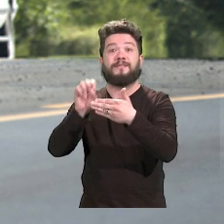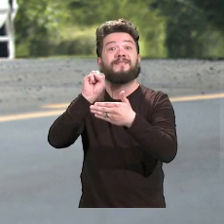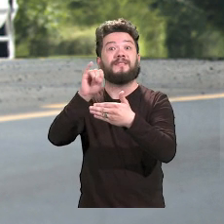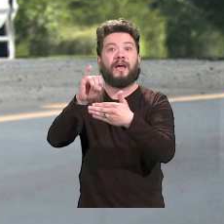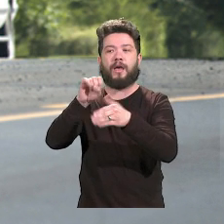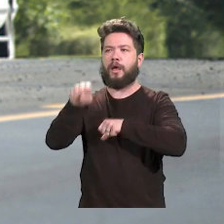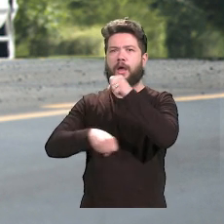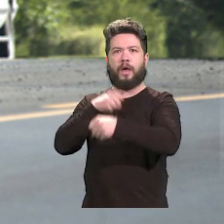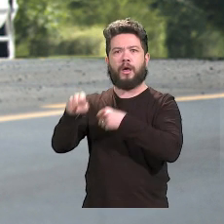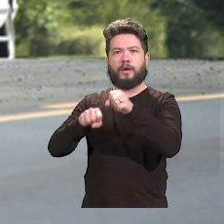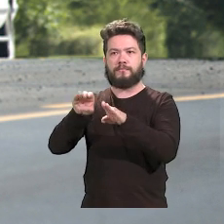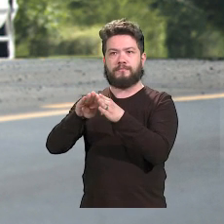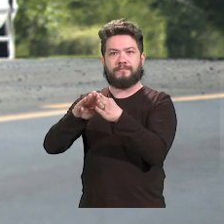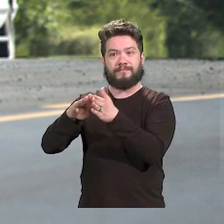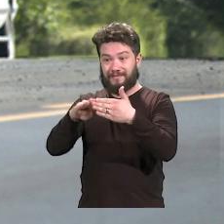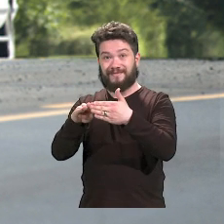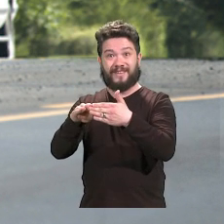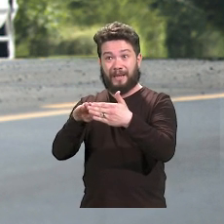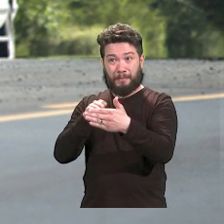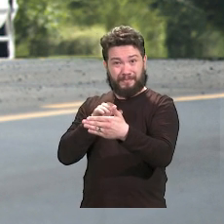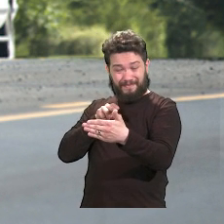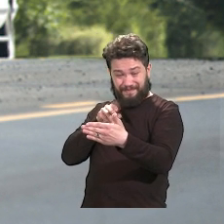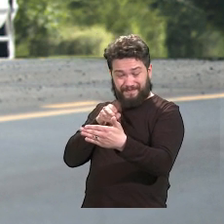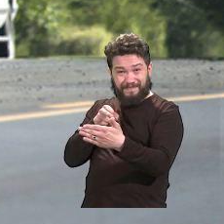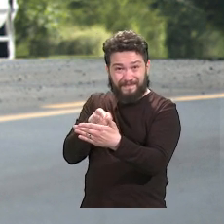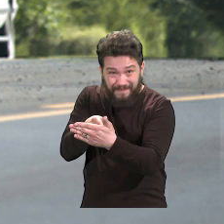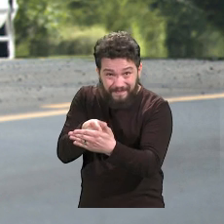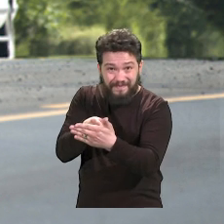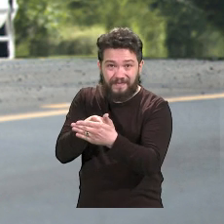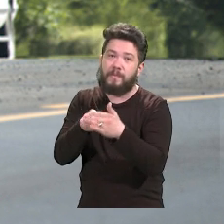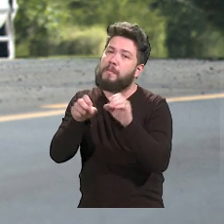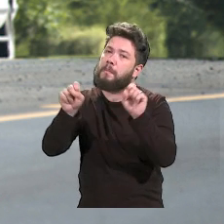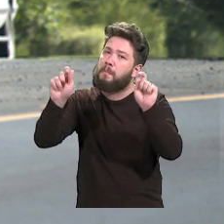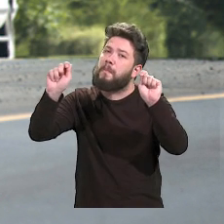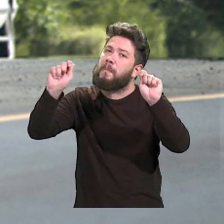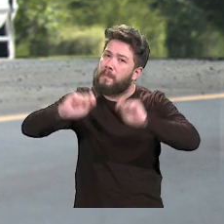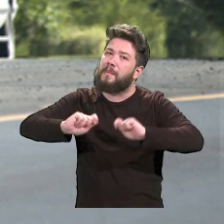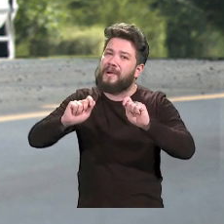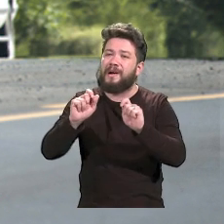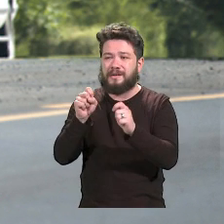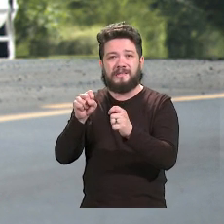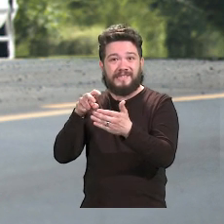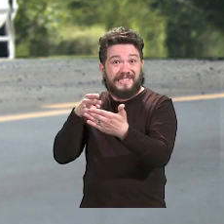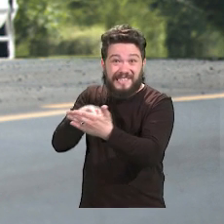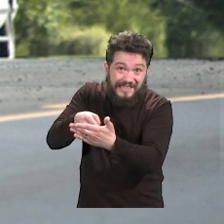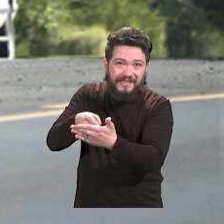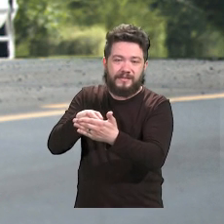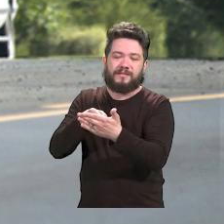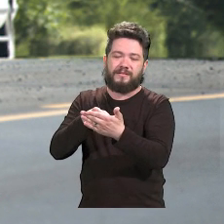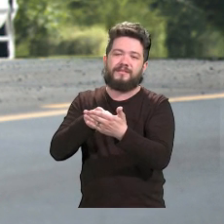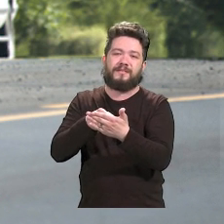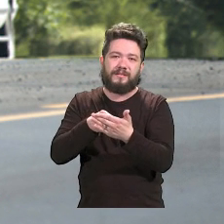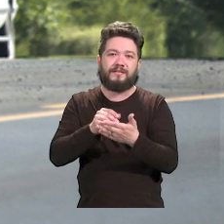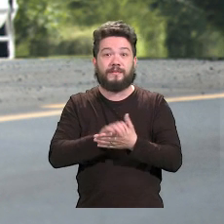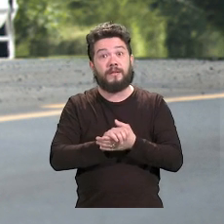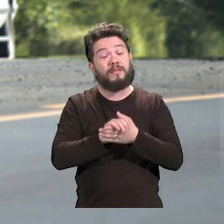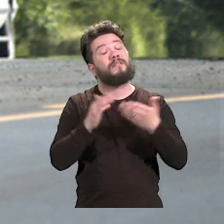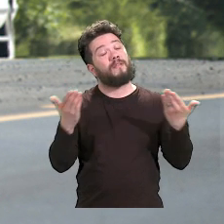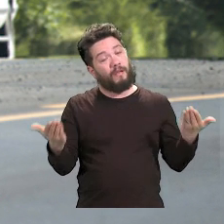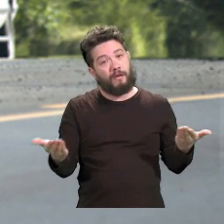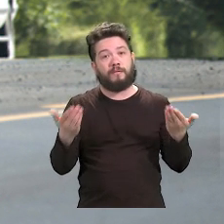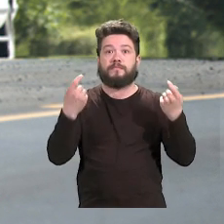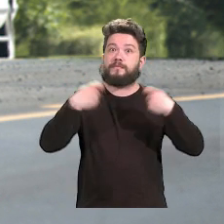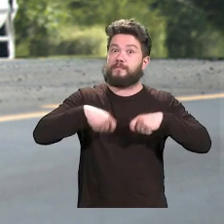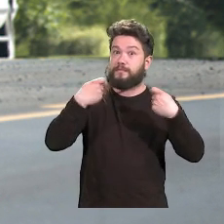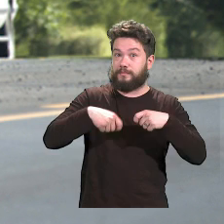podem inesperadamente abrir a porta e se o ciclista estiver muito perto da extremidade da via, ele poderá ser